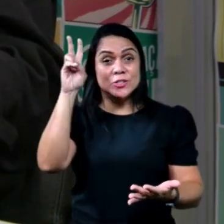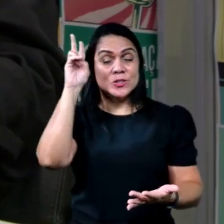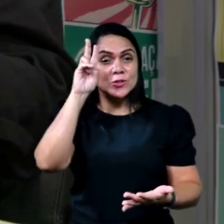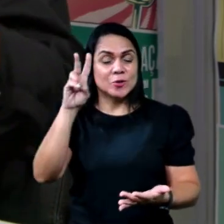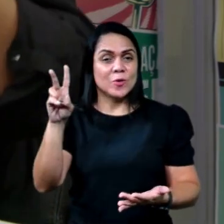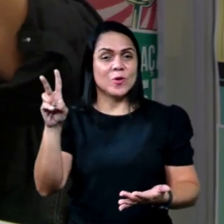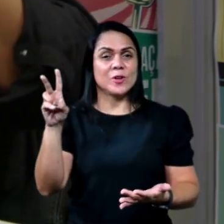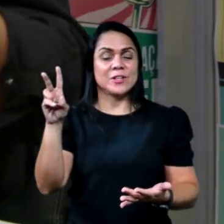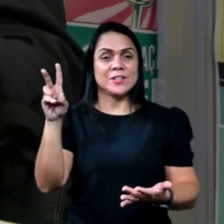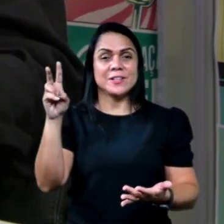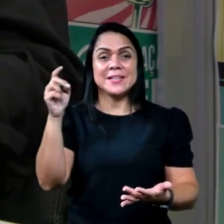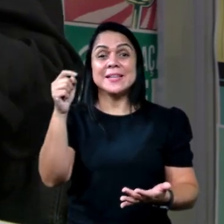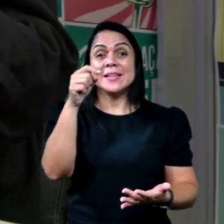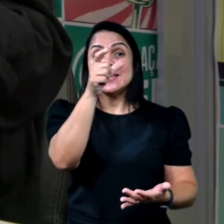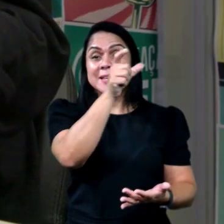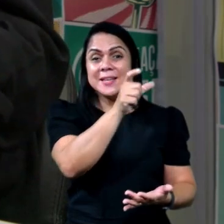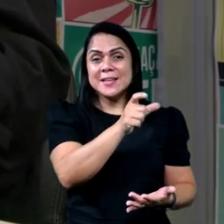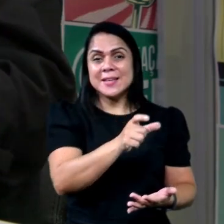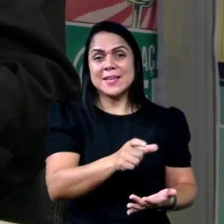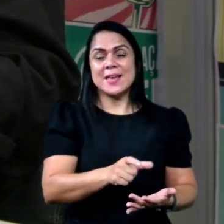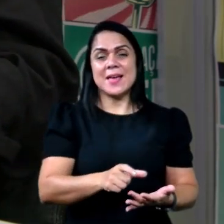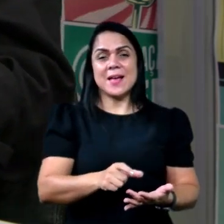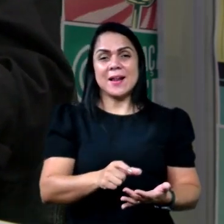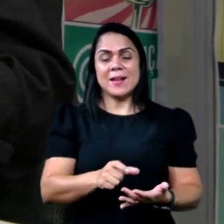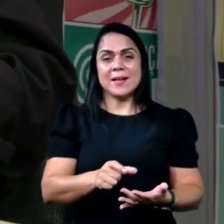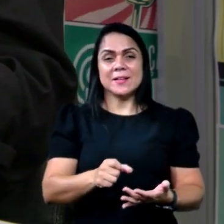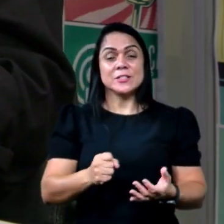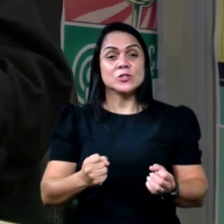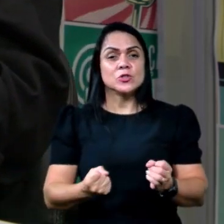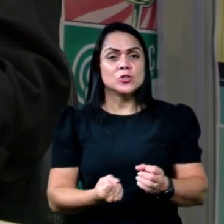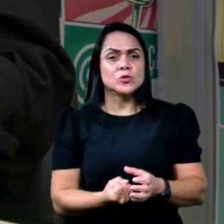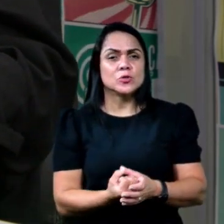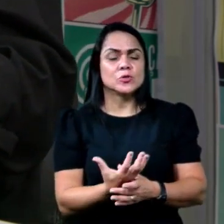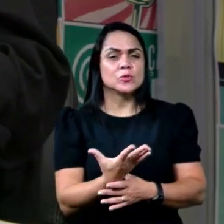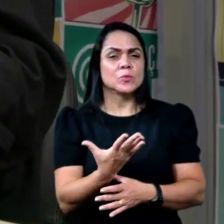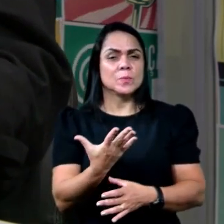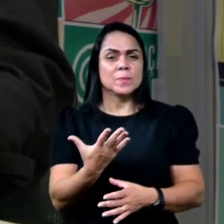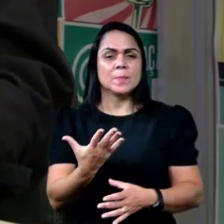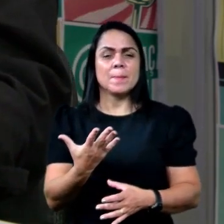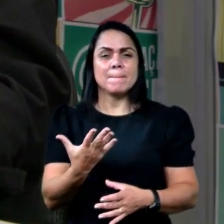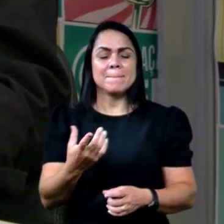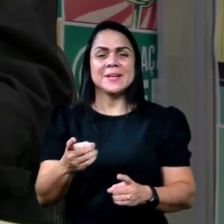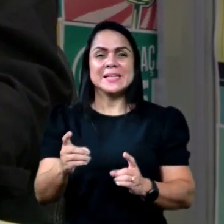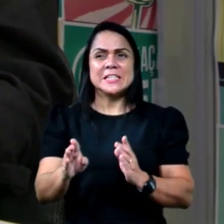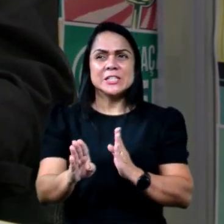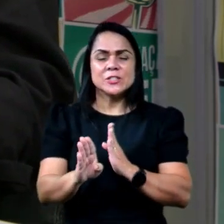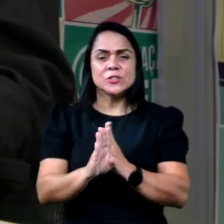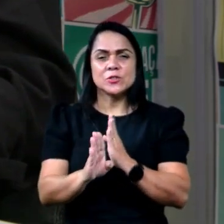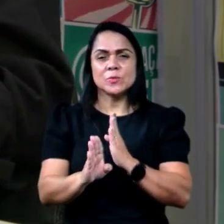ela descobriu e desempenhou para fornecer comida para